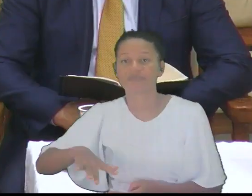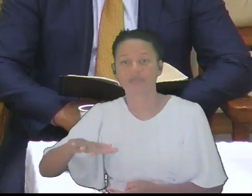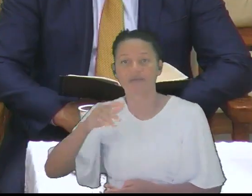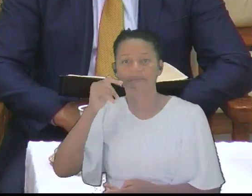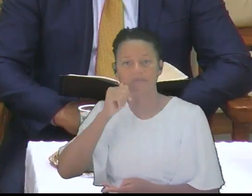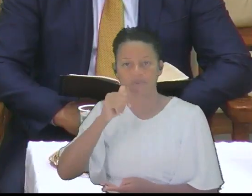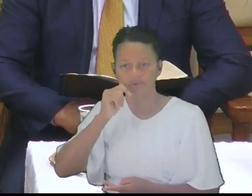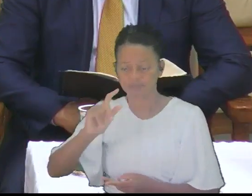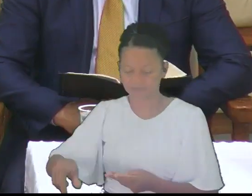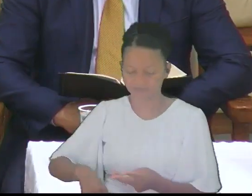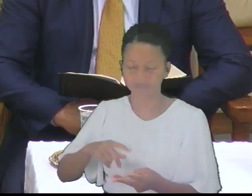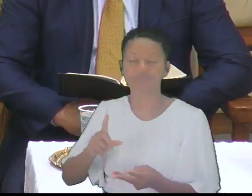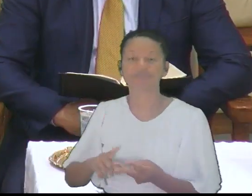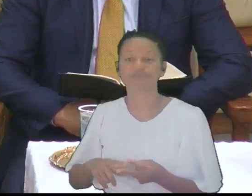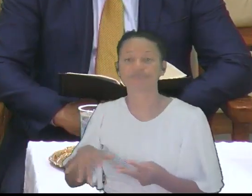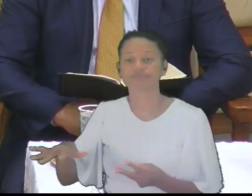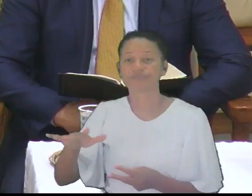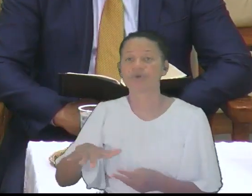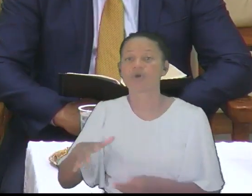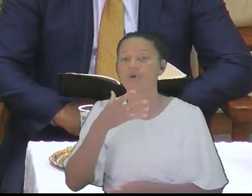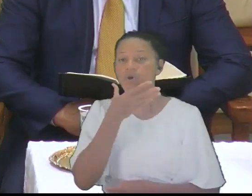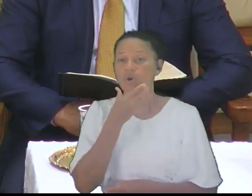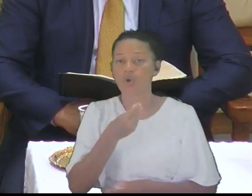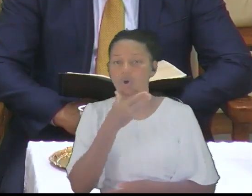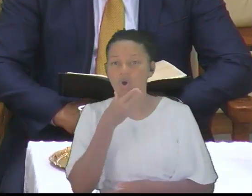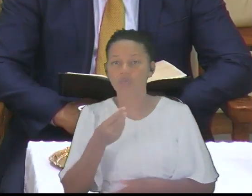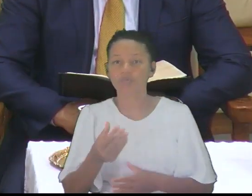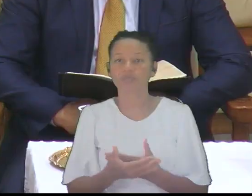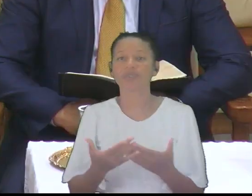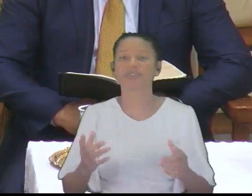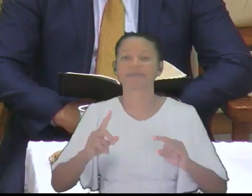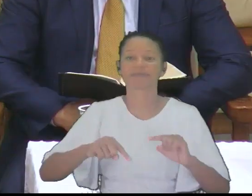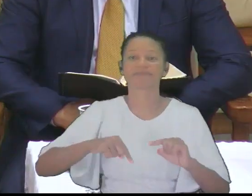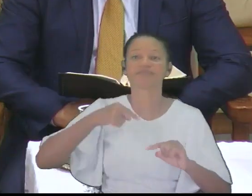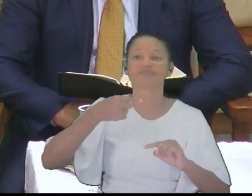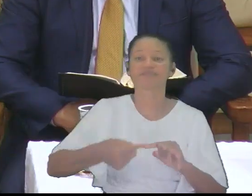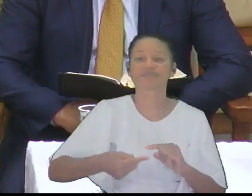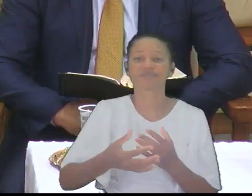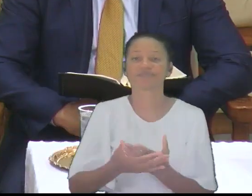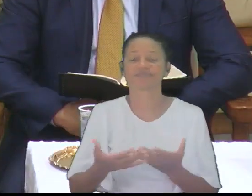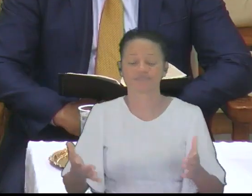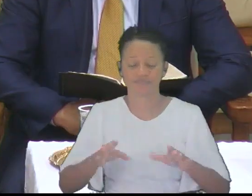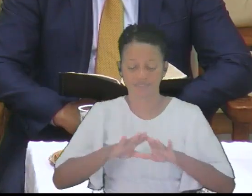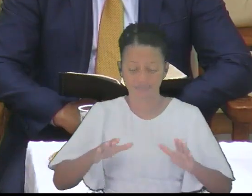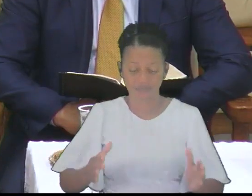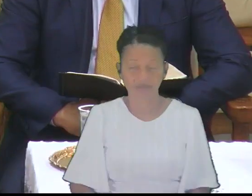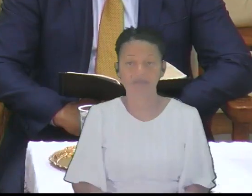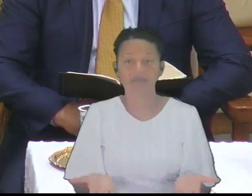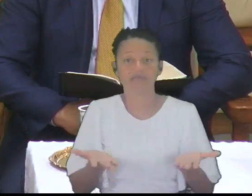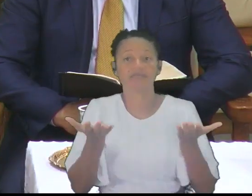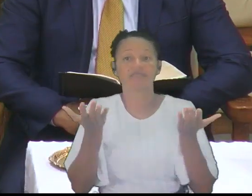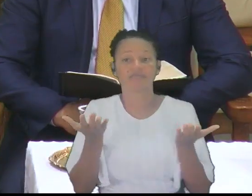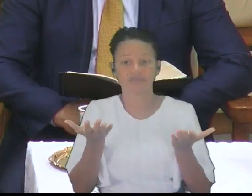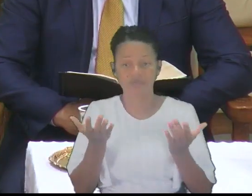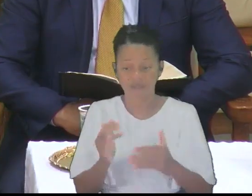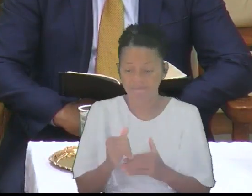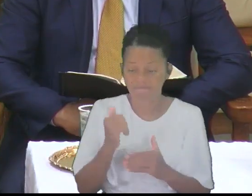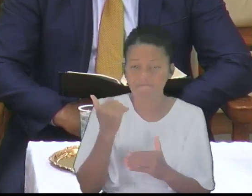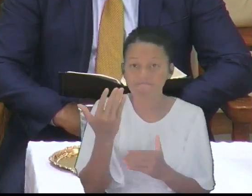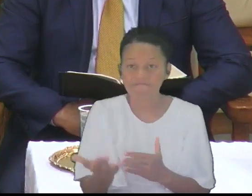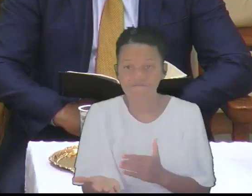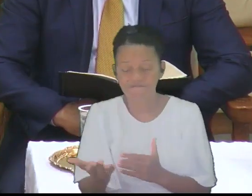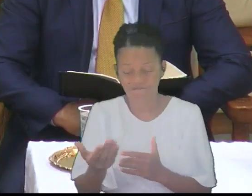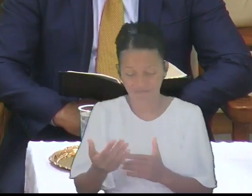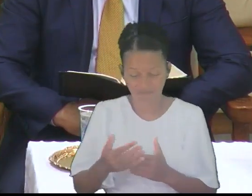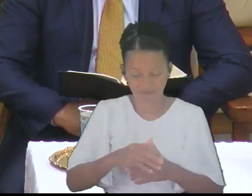mulheres, havia o pátio dos homens, e depois havia o altar do lado de fora e a